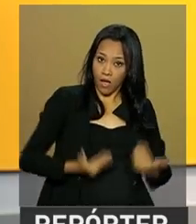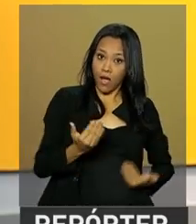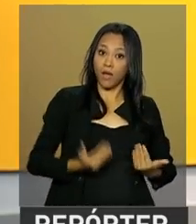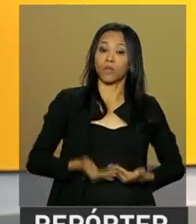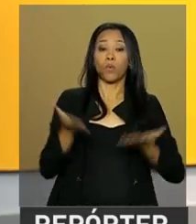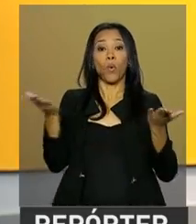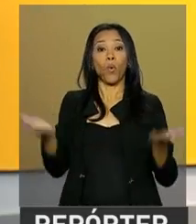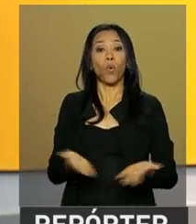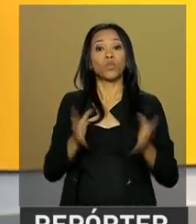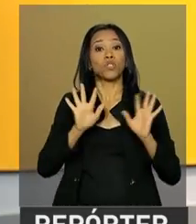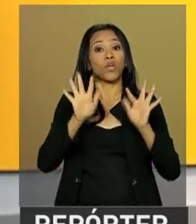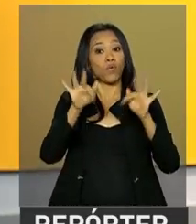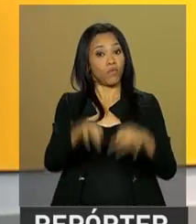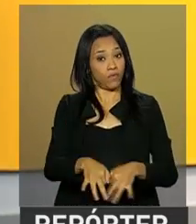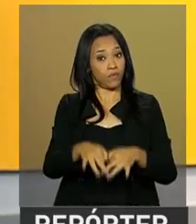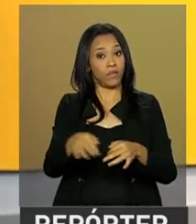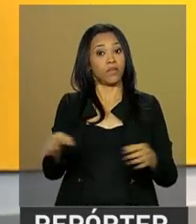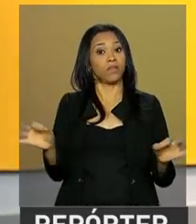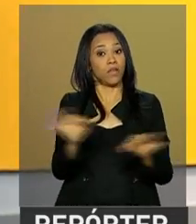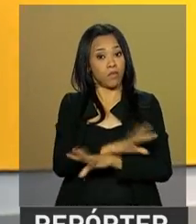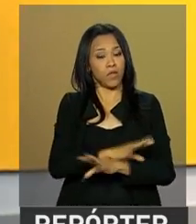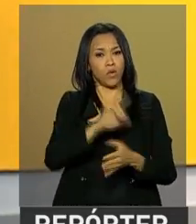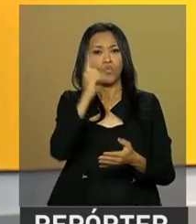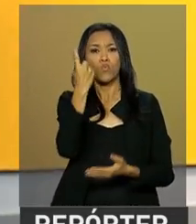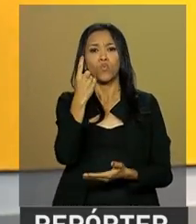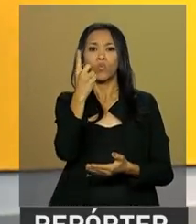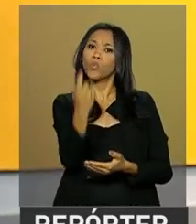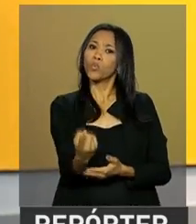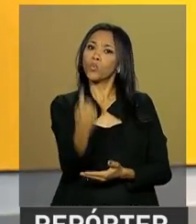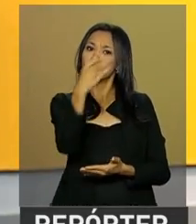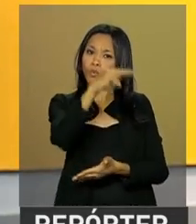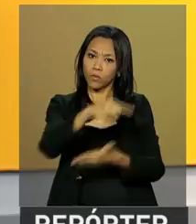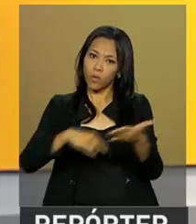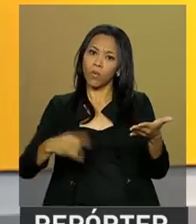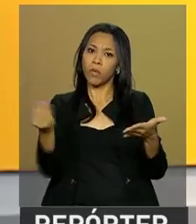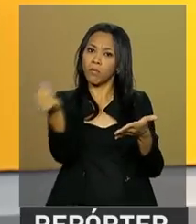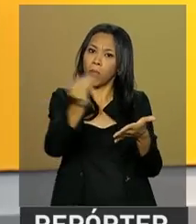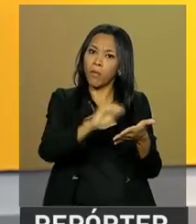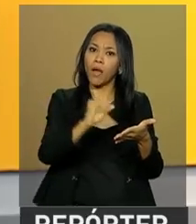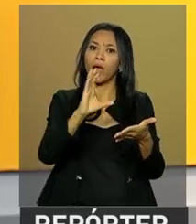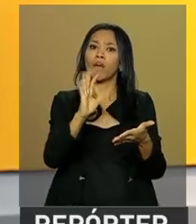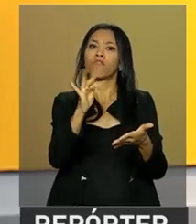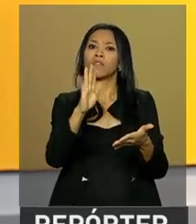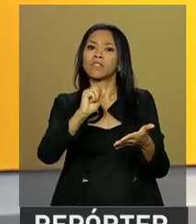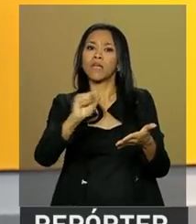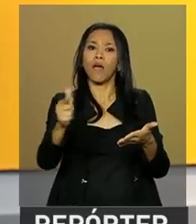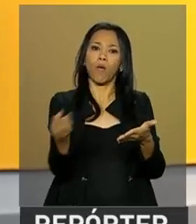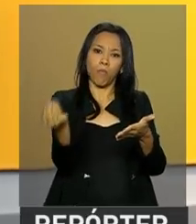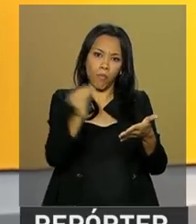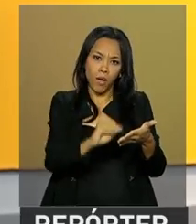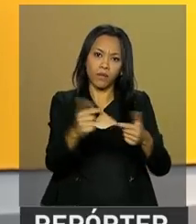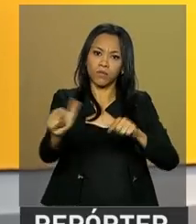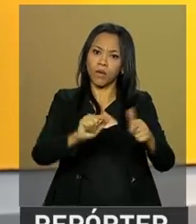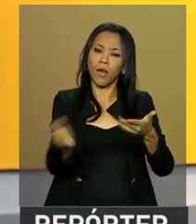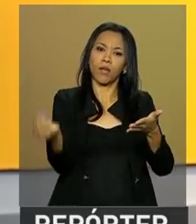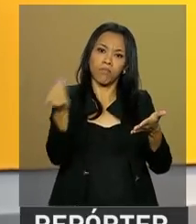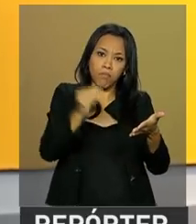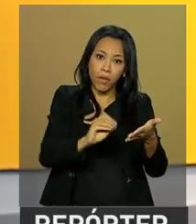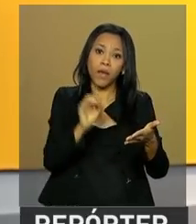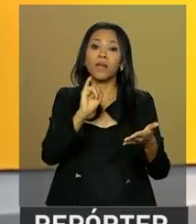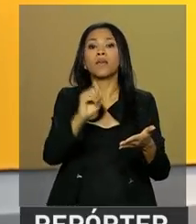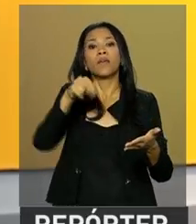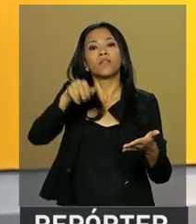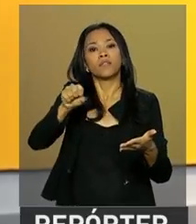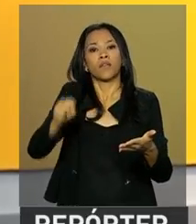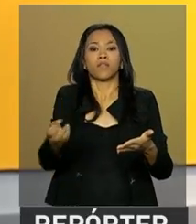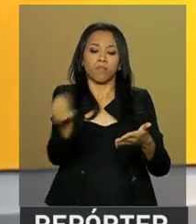termina hoje. O documento reúne em uma única guia as contribuições fiscais, trabalhistas e previdenciárias que devem